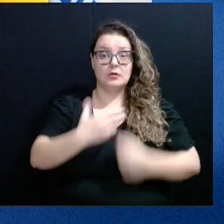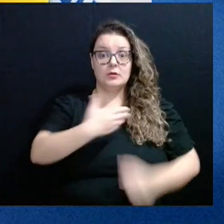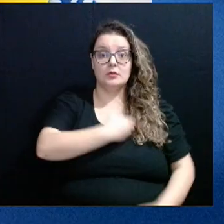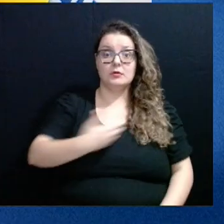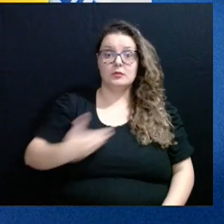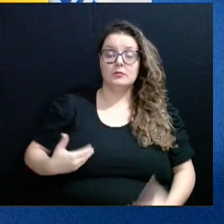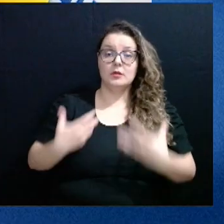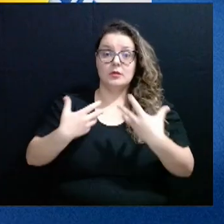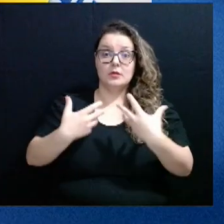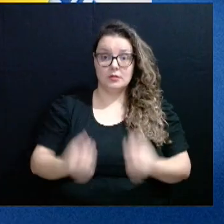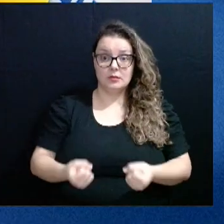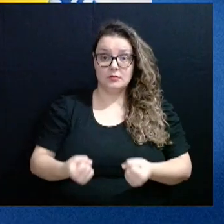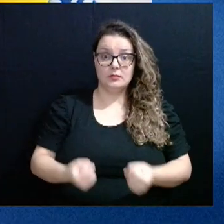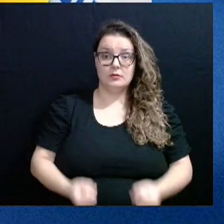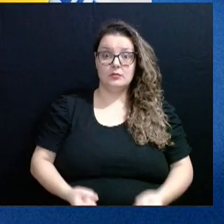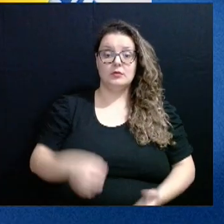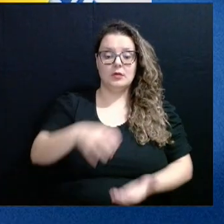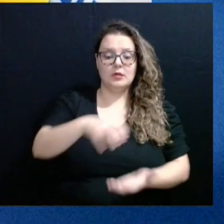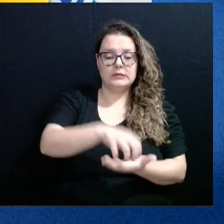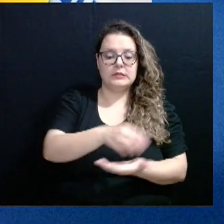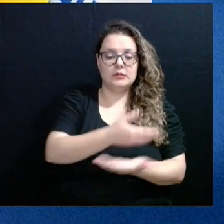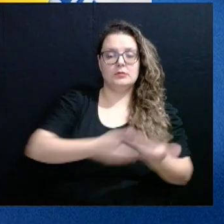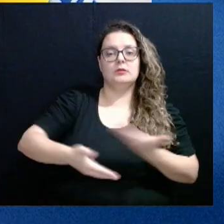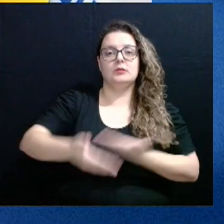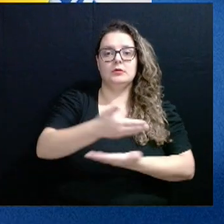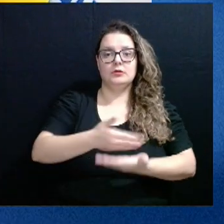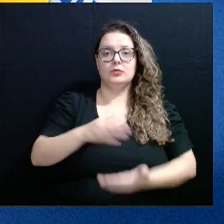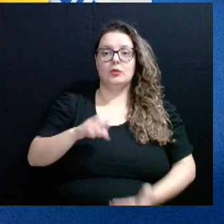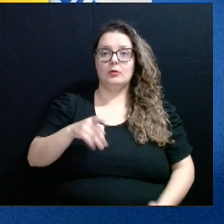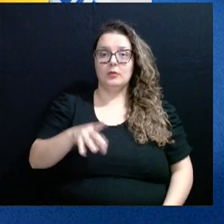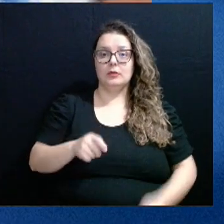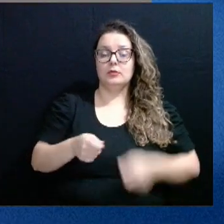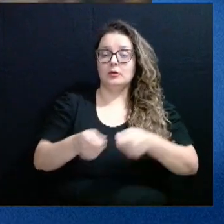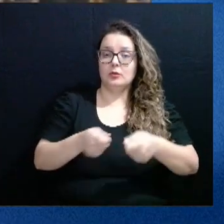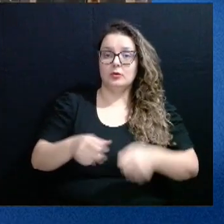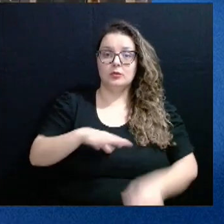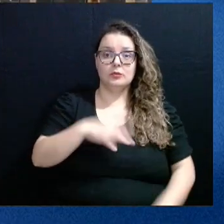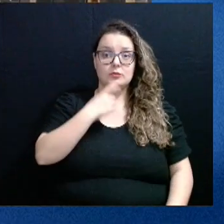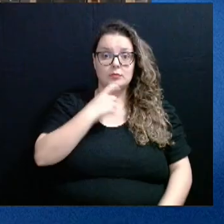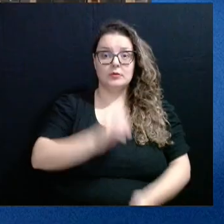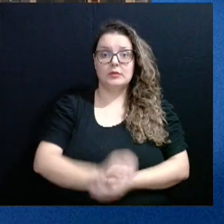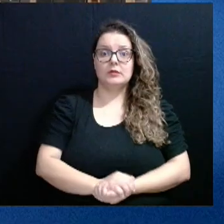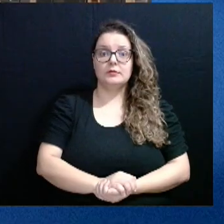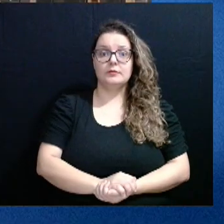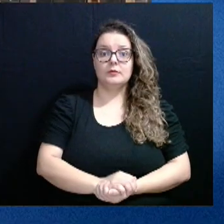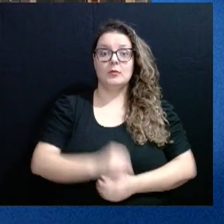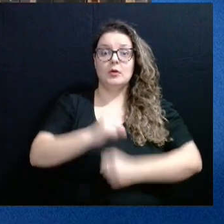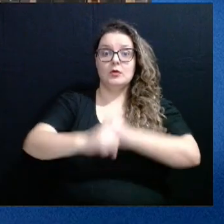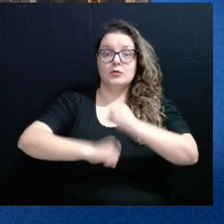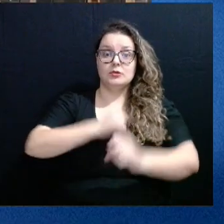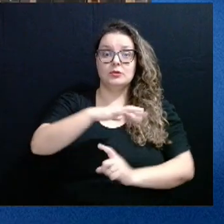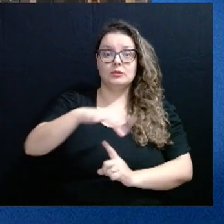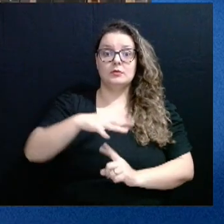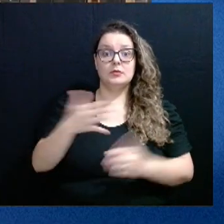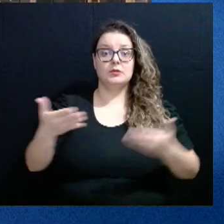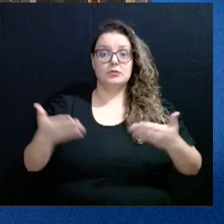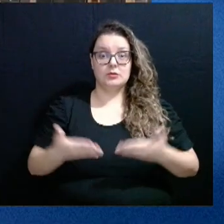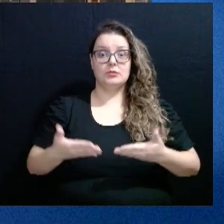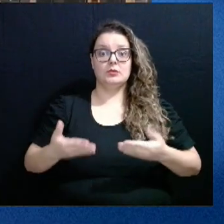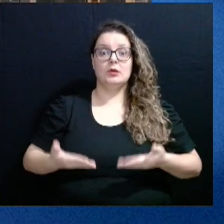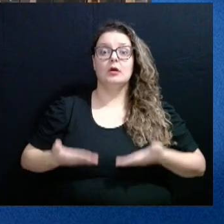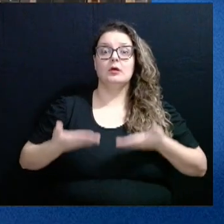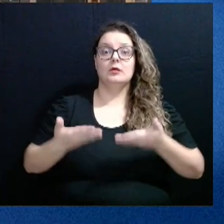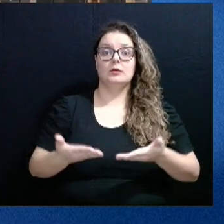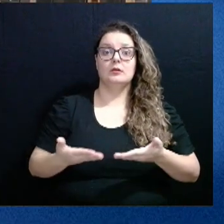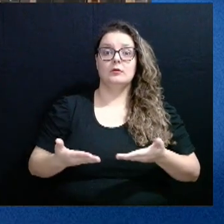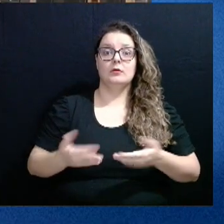recebe Centro Integrado de Comando e Controle de Campinas. O Giro Ambiental de hoje traz o